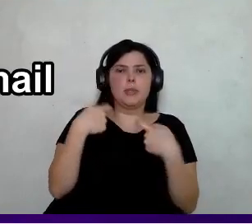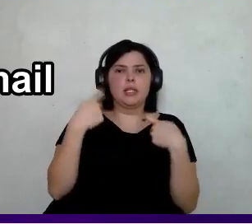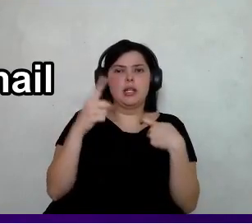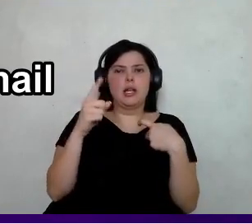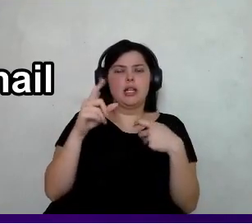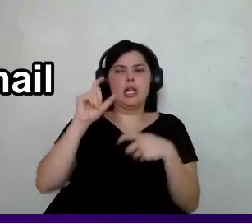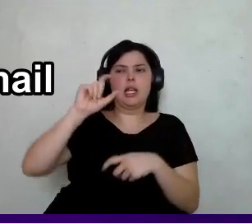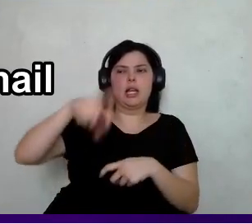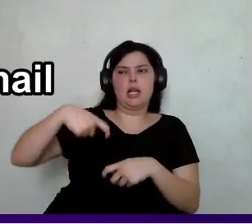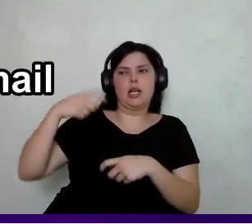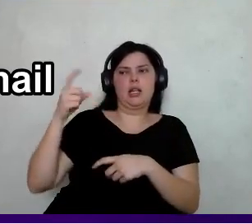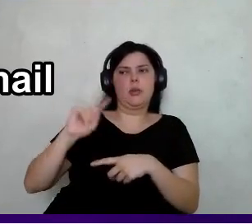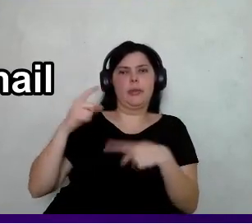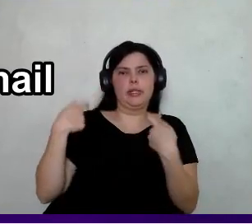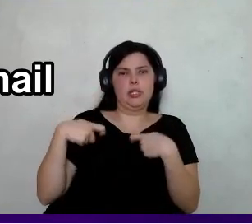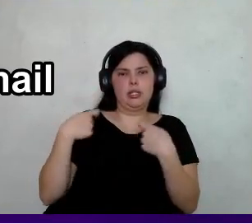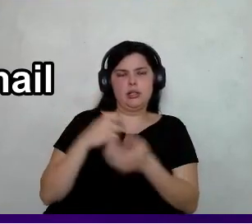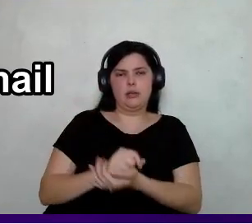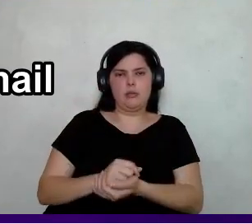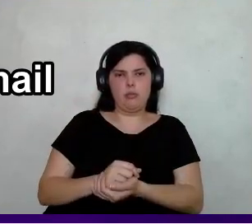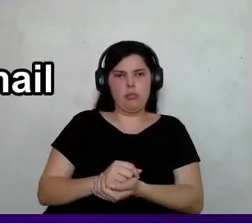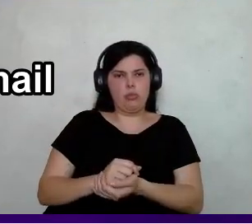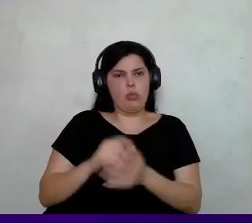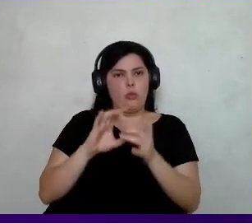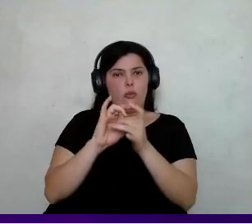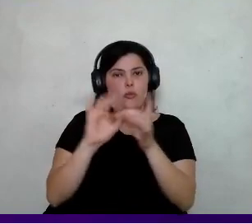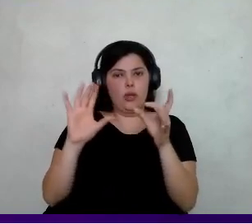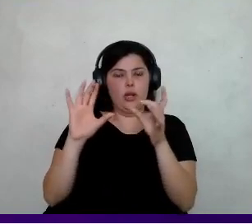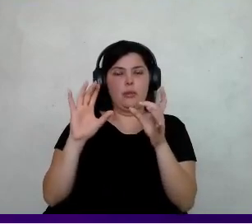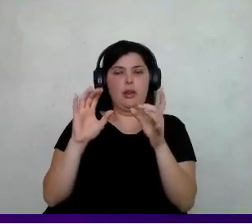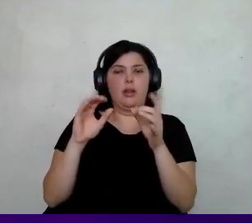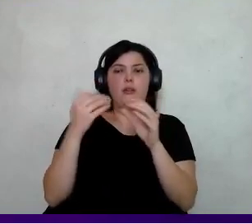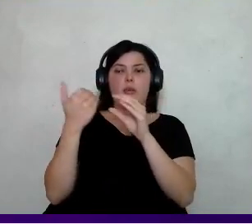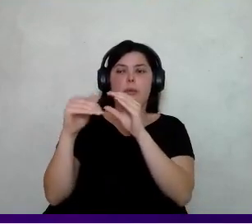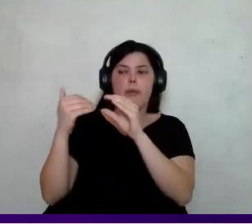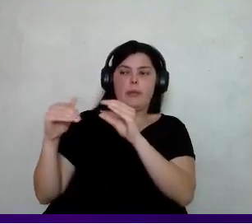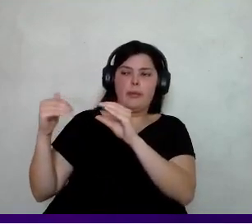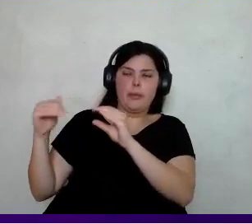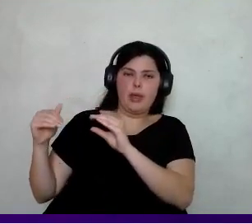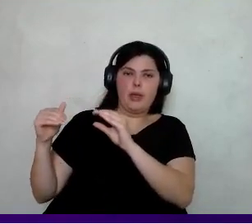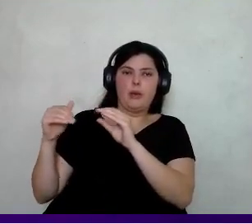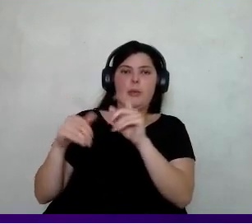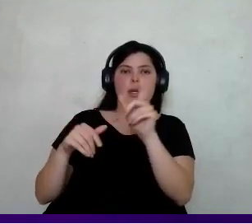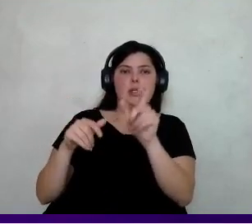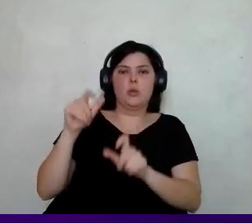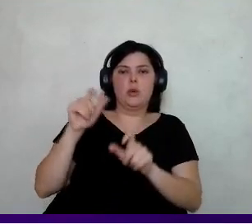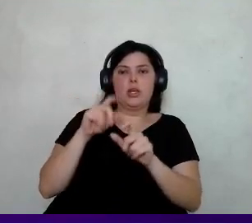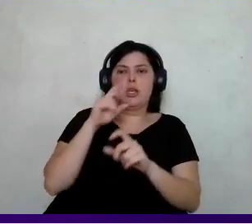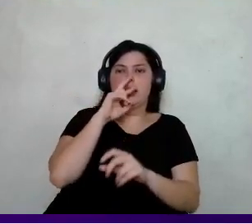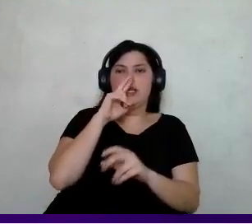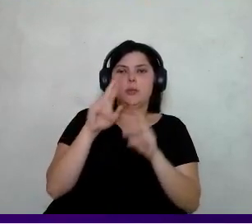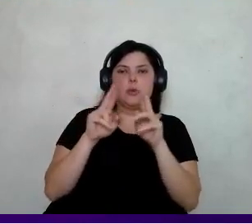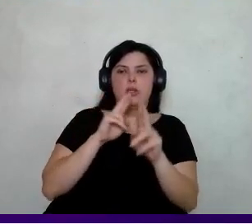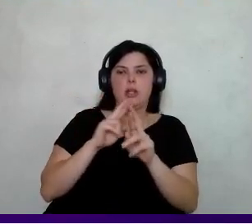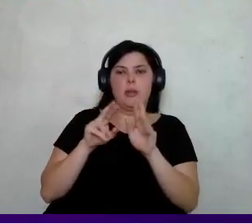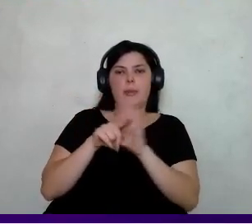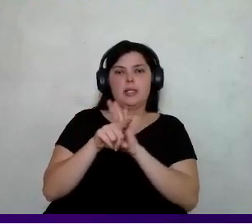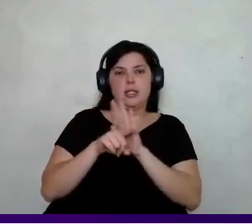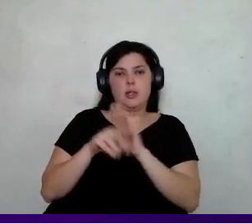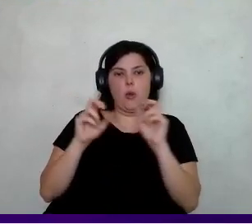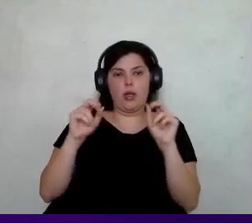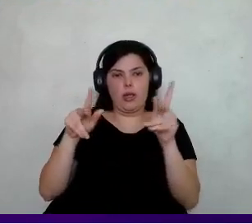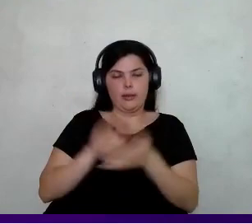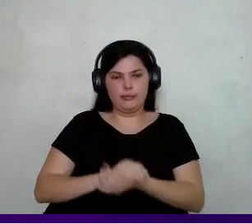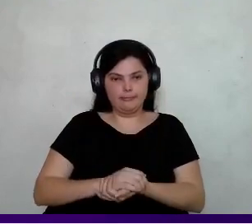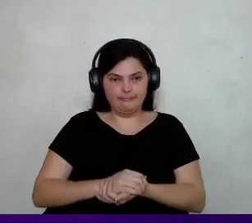fazer isso. Tá? Então, eu vou liberar essas contas e eu vou mandar um e-mail para quem marcar e responder essa pesquisa. Bom? Então, quero